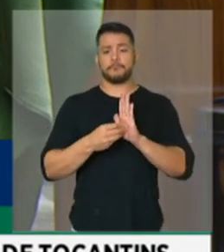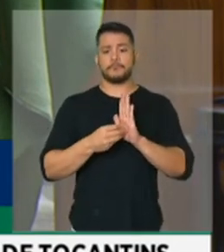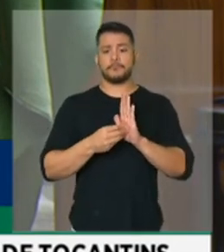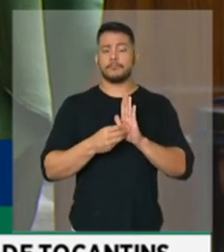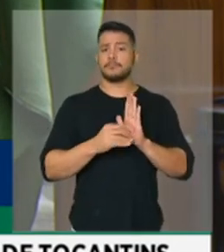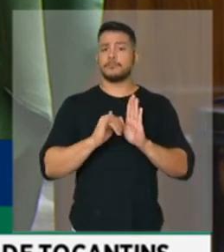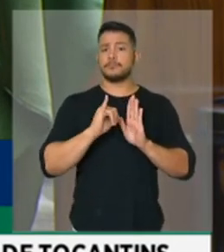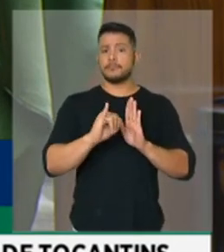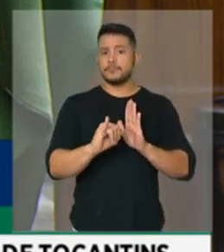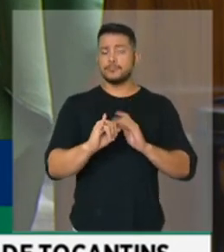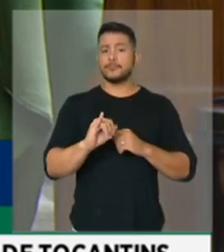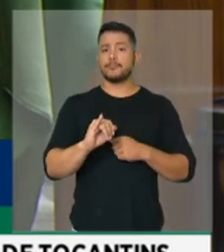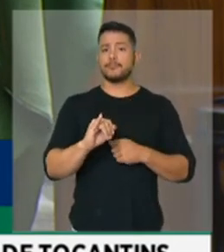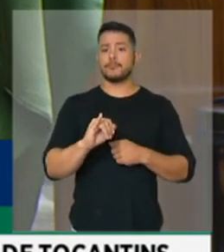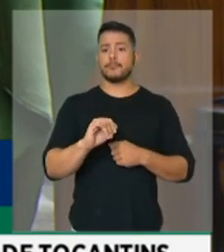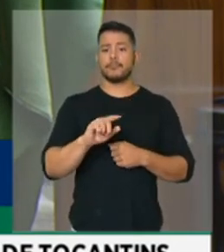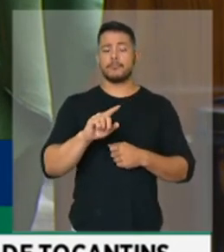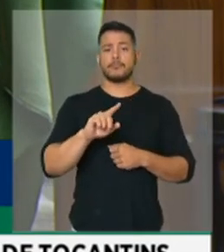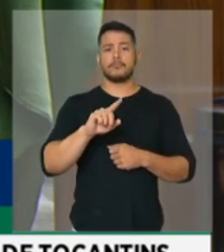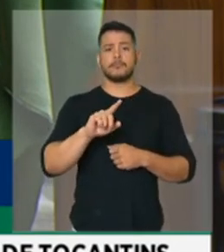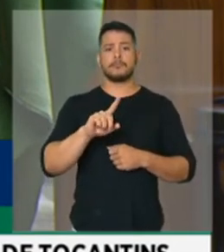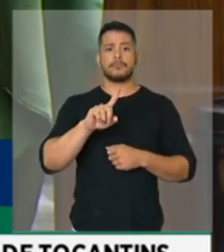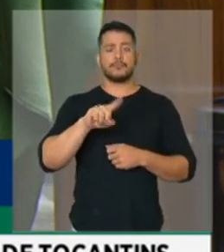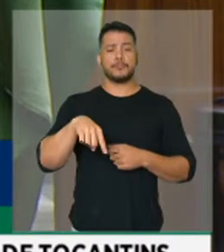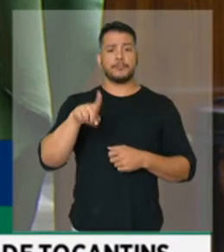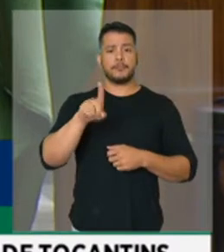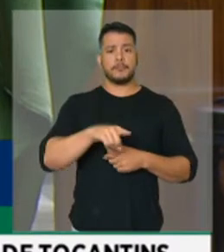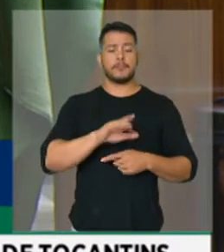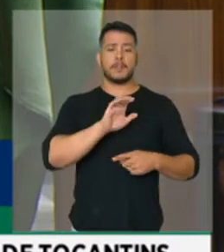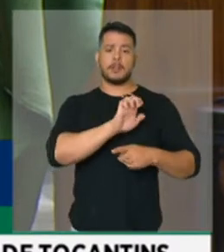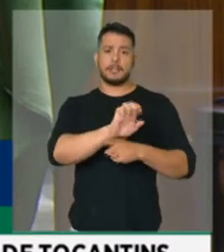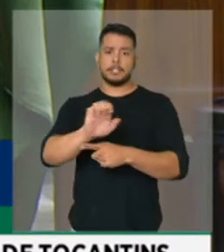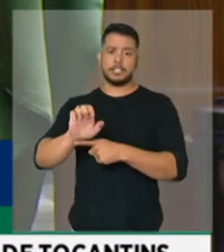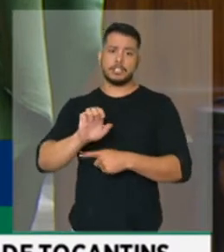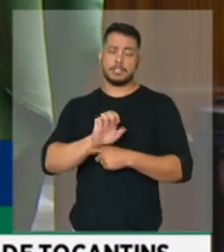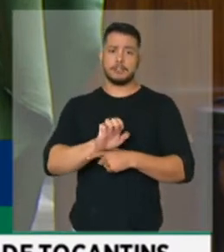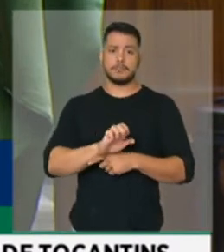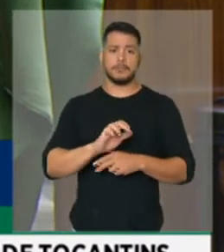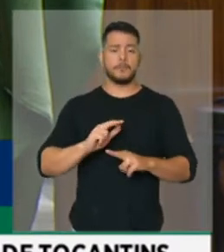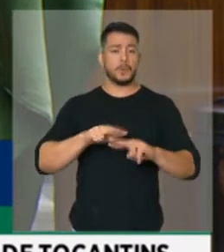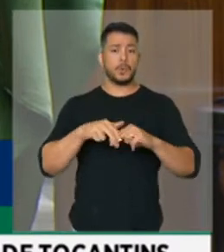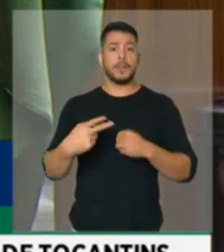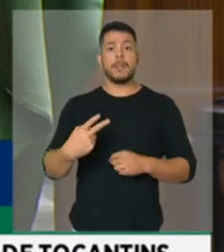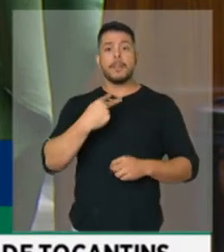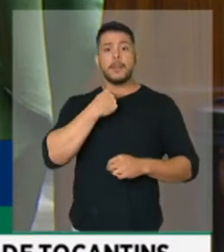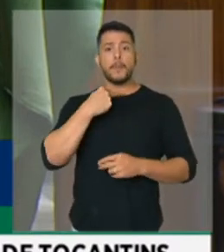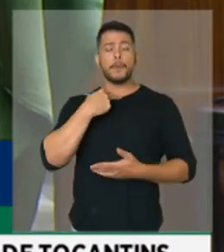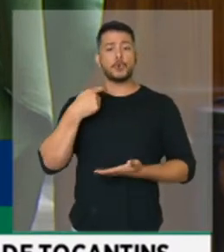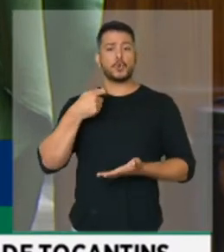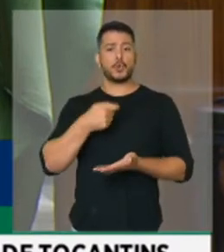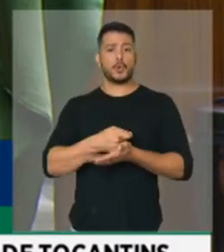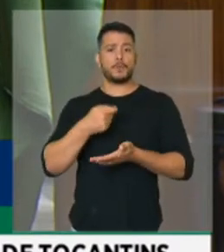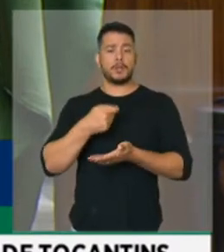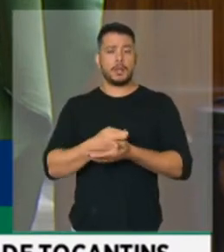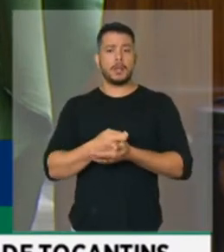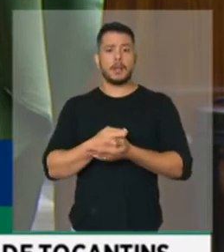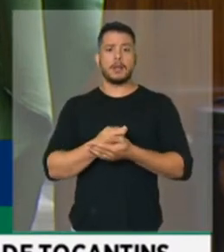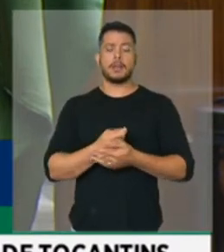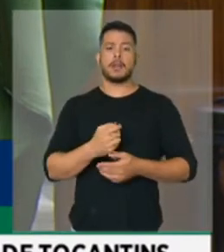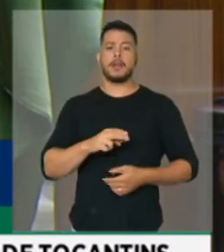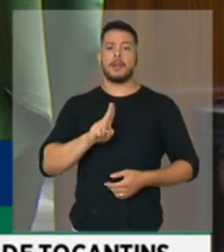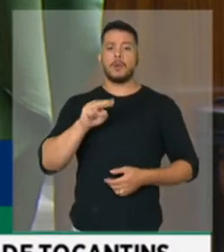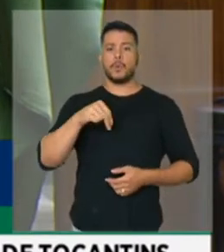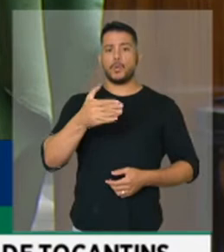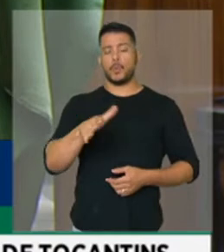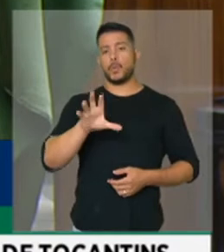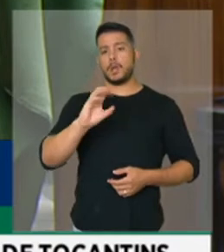tendente a abolir a forma federativa do Estado. Isso porque não se pode obrigar que um ente federativo, a União, responda